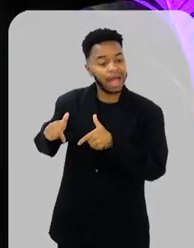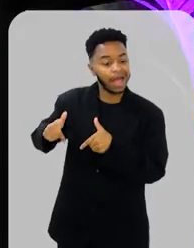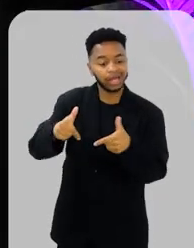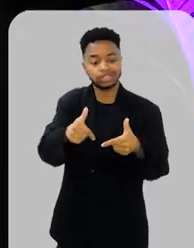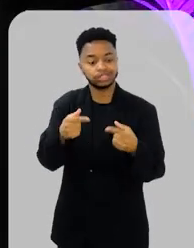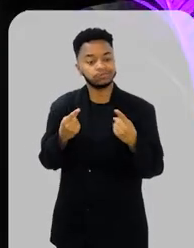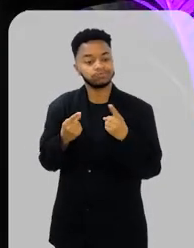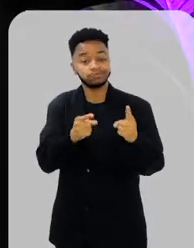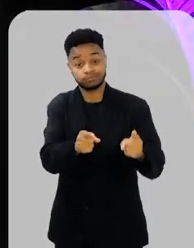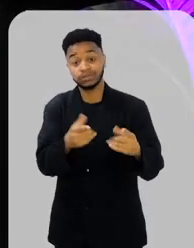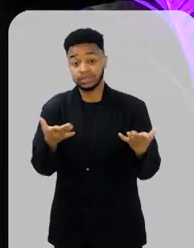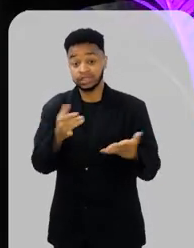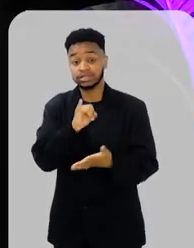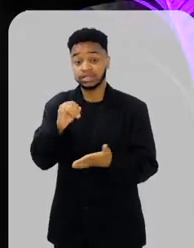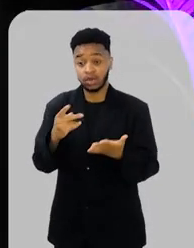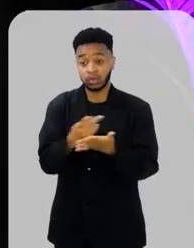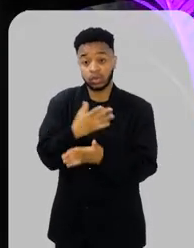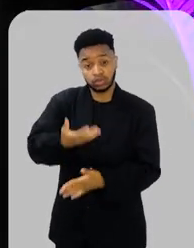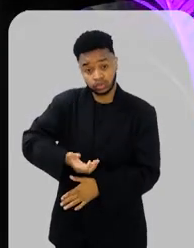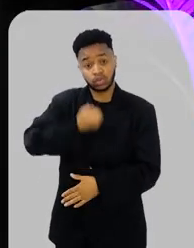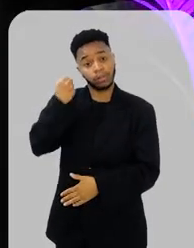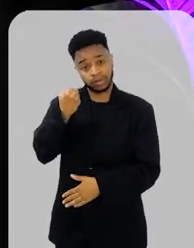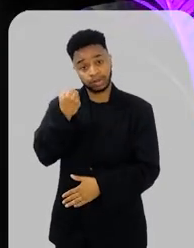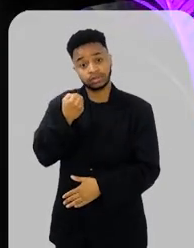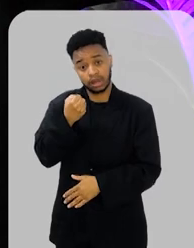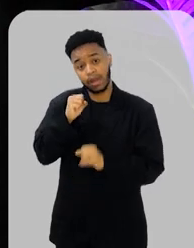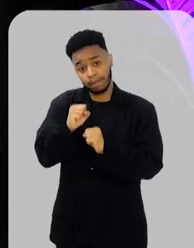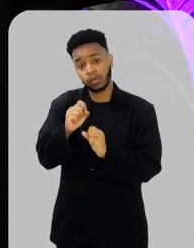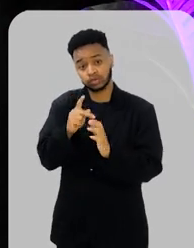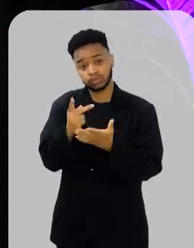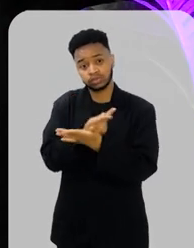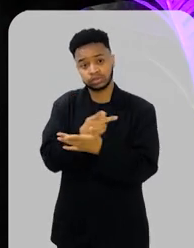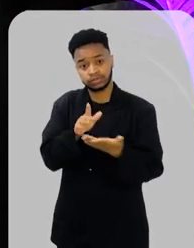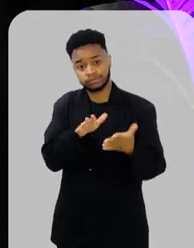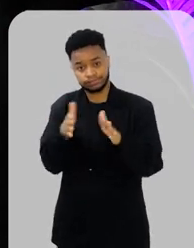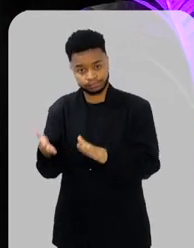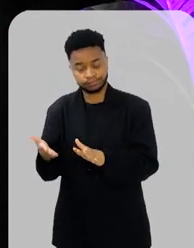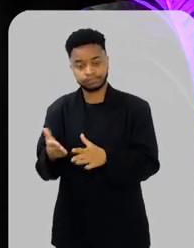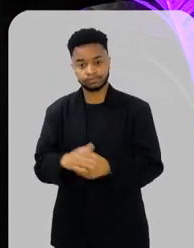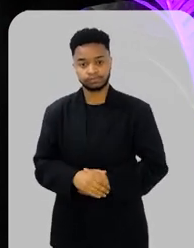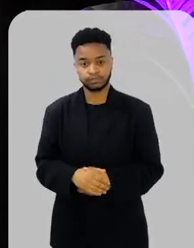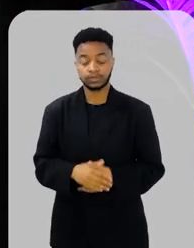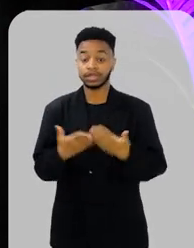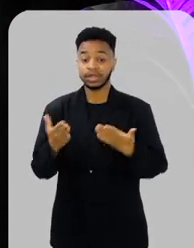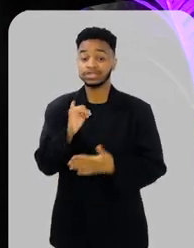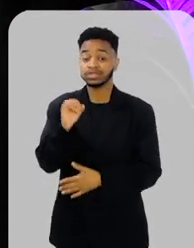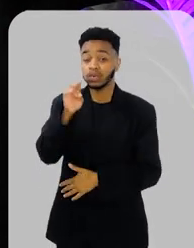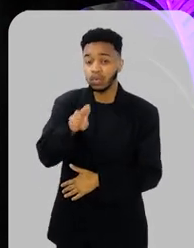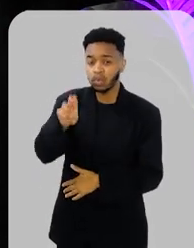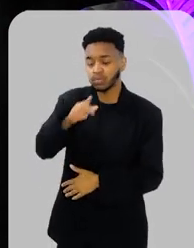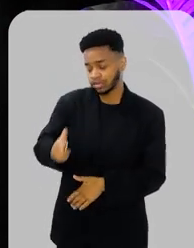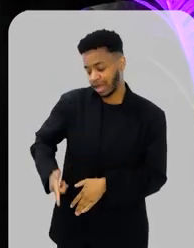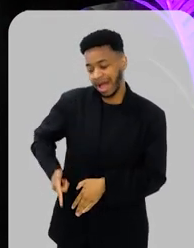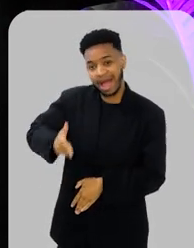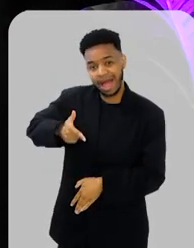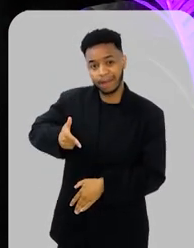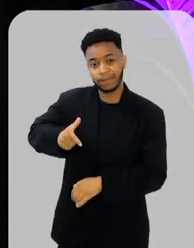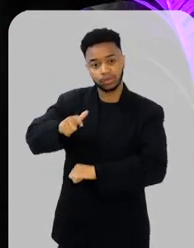E o fator surpresa é um fator determinante para que a pessoa eventualmente venha a óbito numa situação como essa. Ou seja, estar